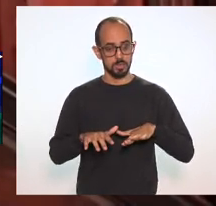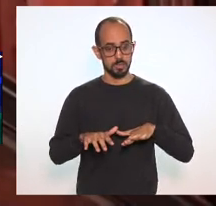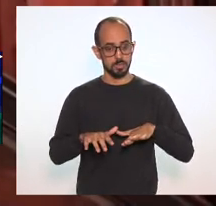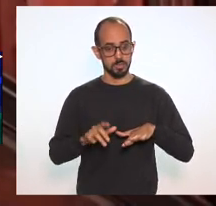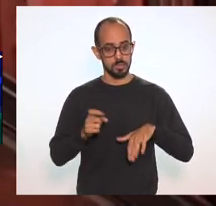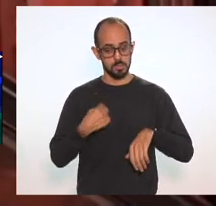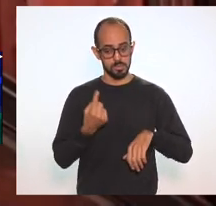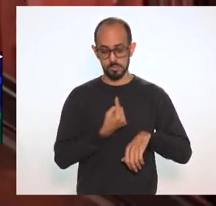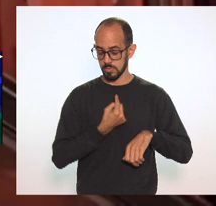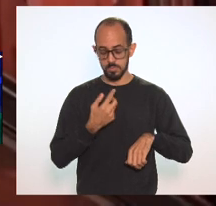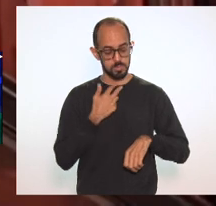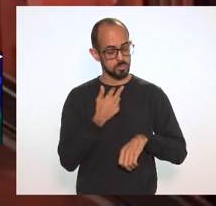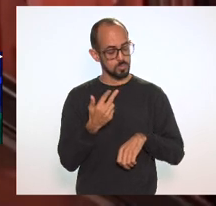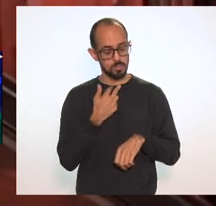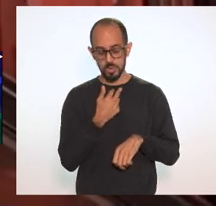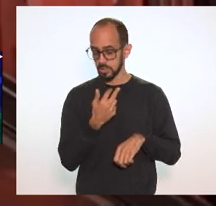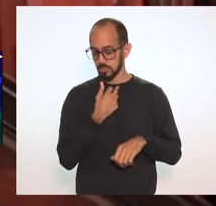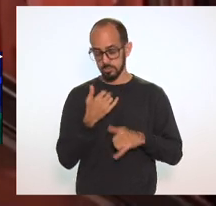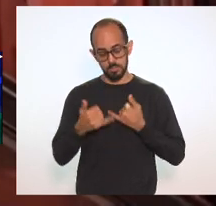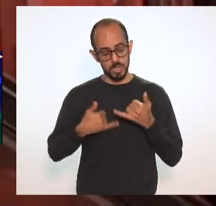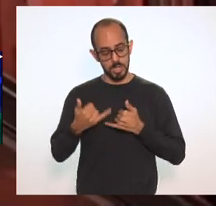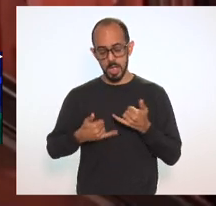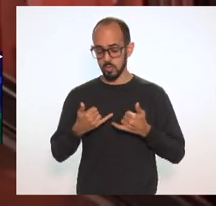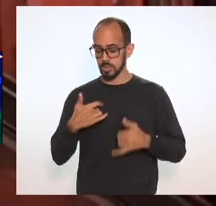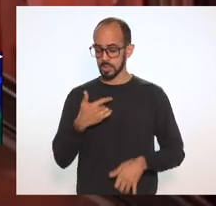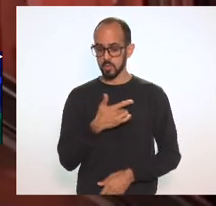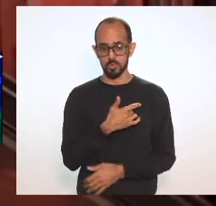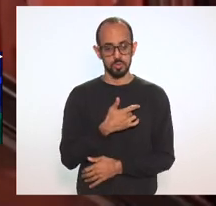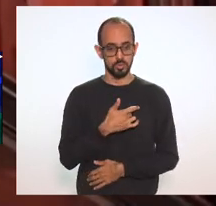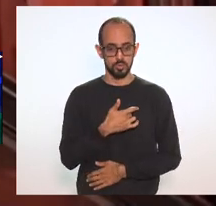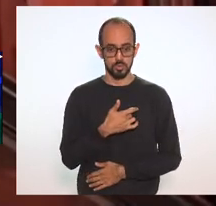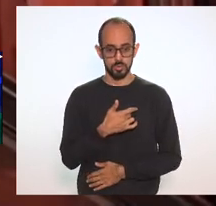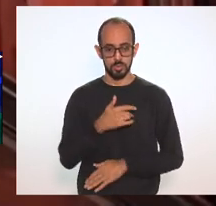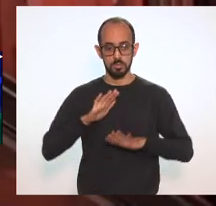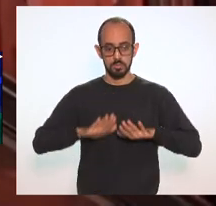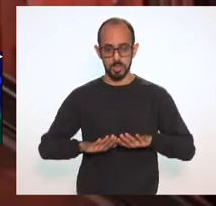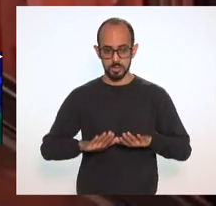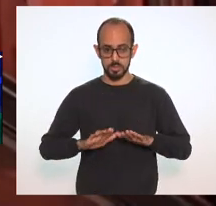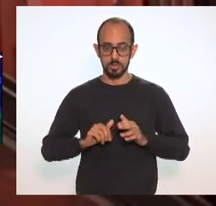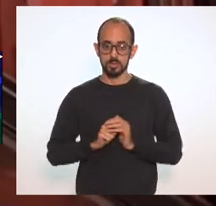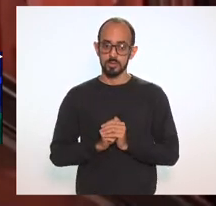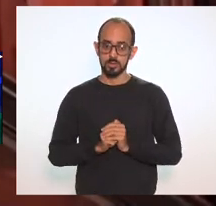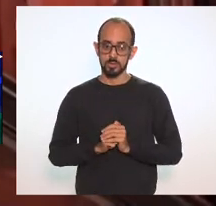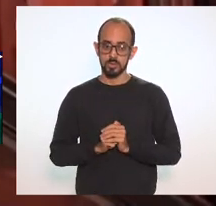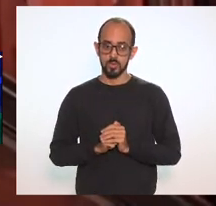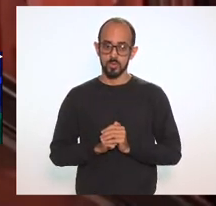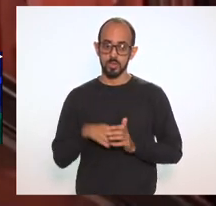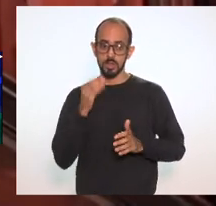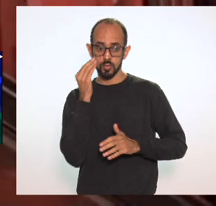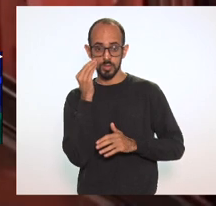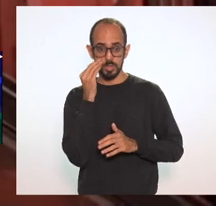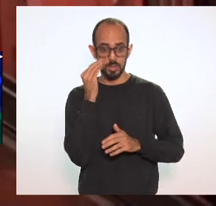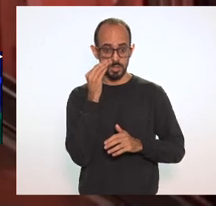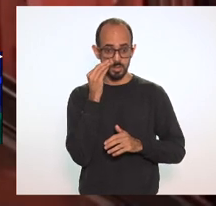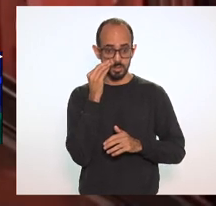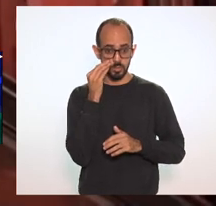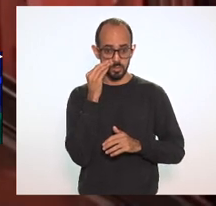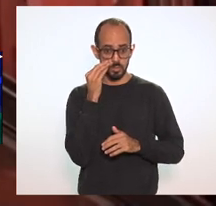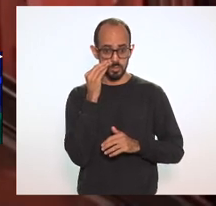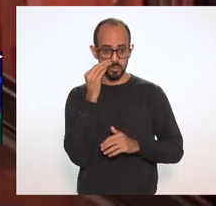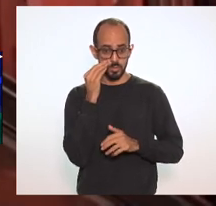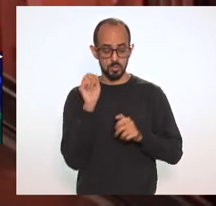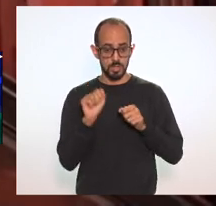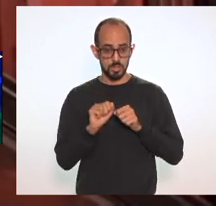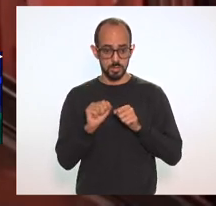nós não podemos brincar com a saúde OK agora o que estão tentando falhar só tentando não